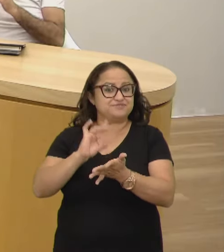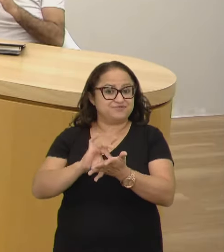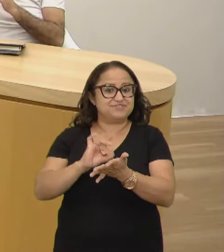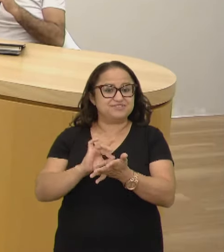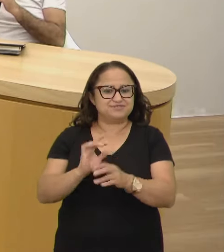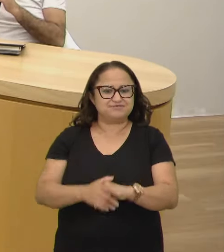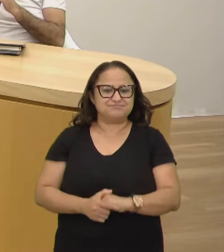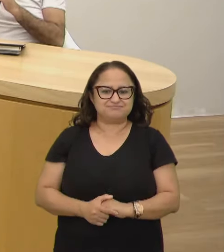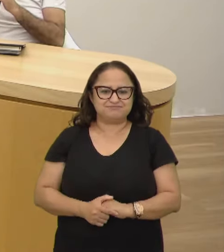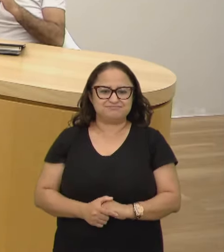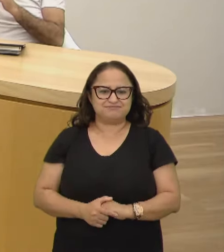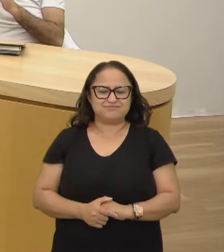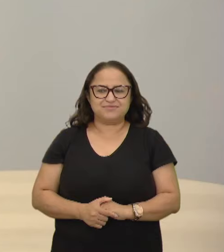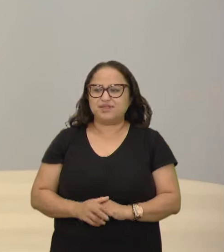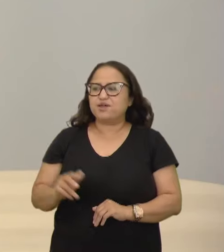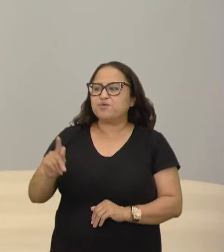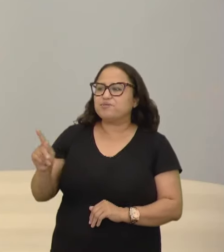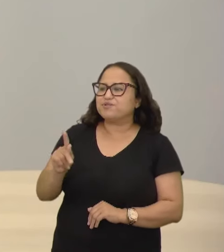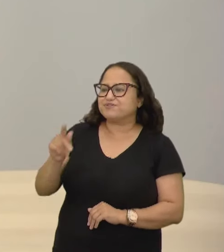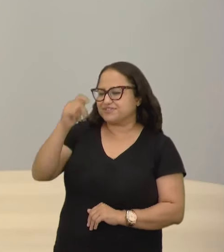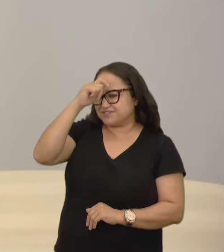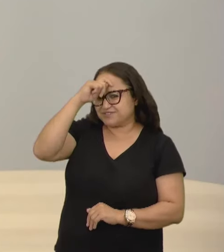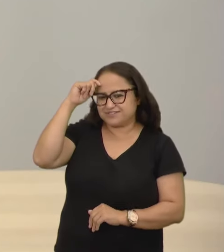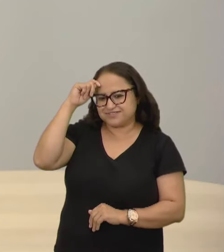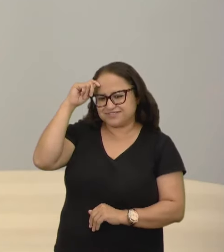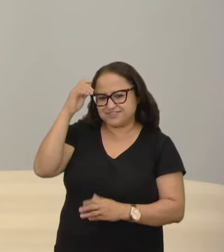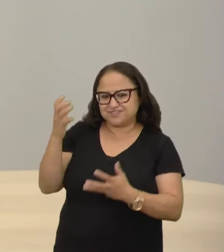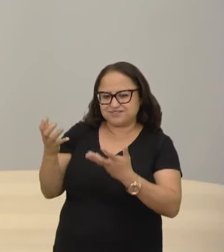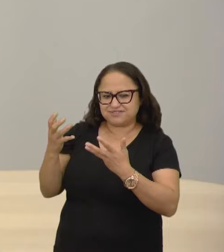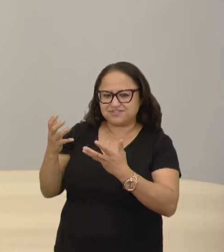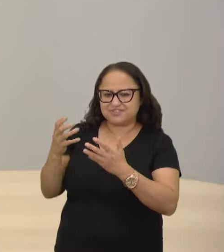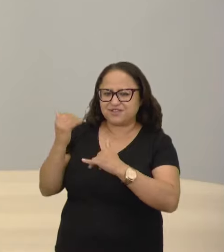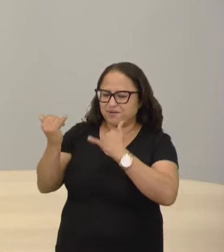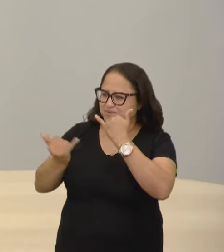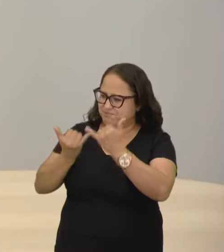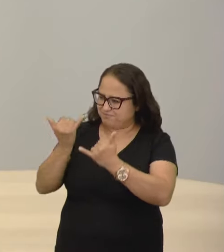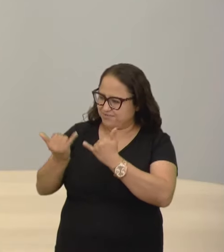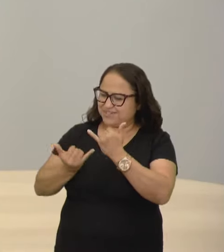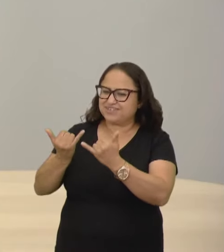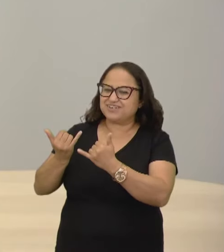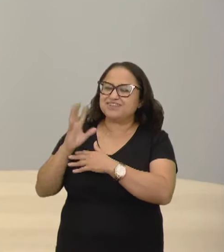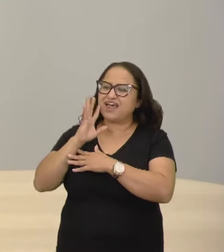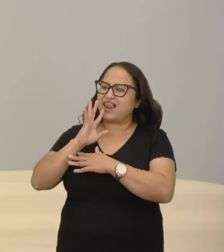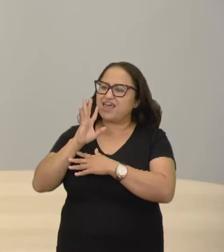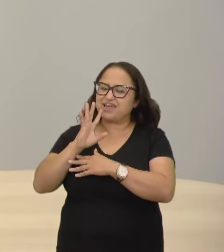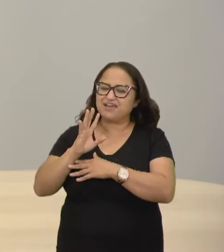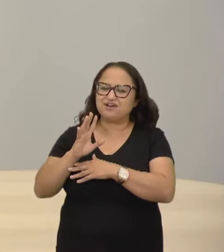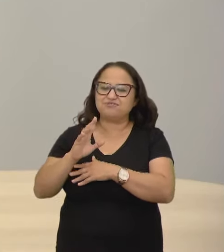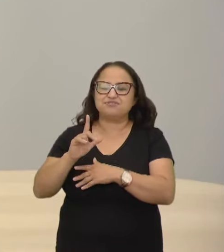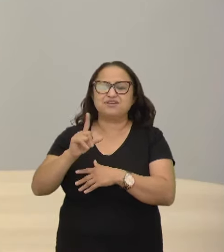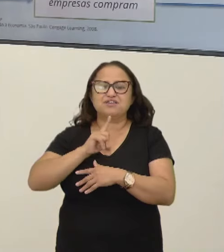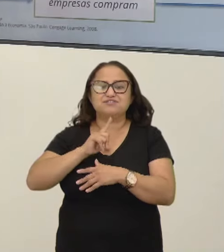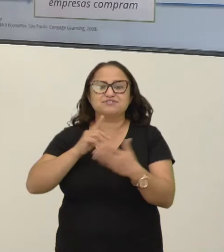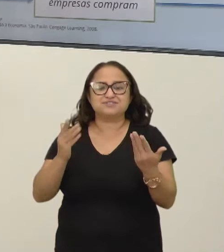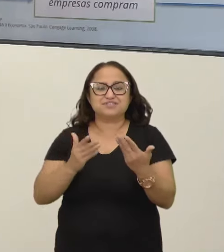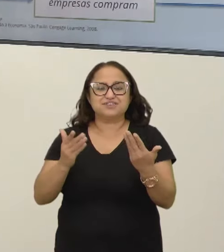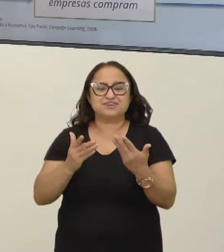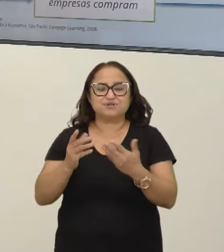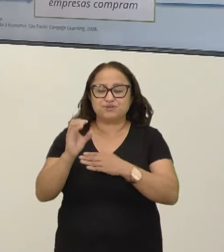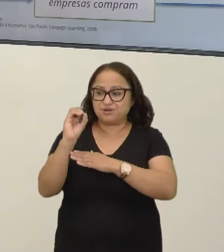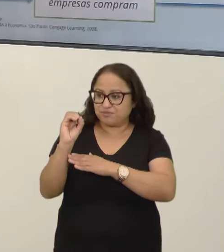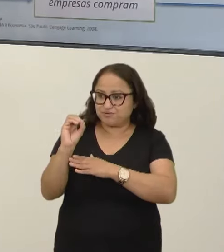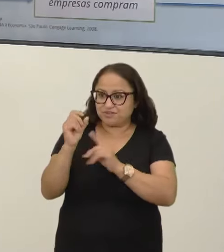Aí, professor Alcides, tô vendo aí você brincando com essa bolinha, eu achei ela bem legal. Eu tenho uma bolinha de gude aqui,